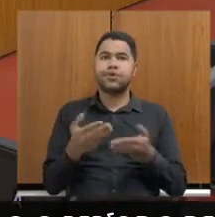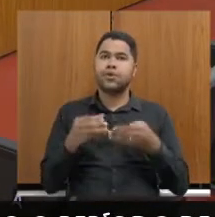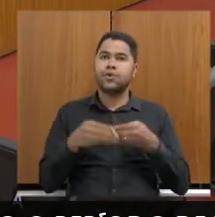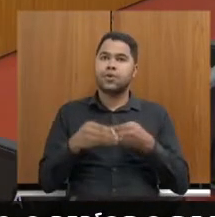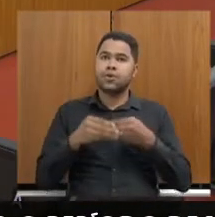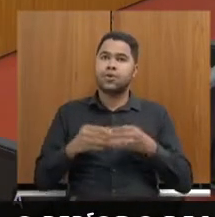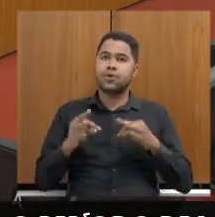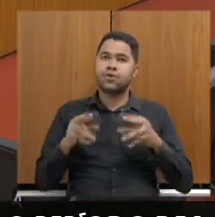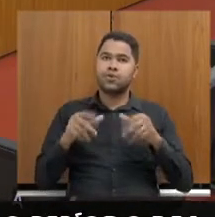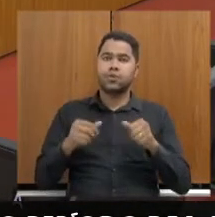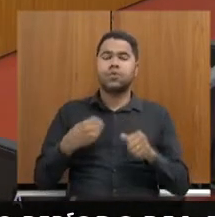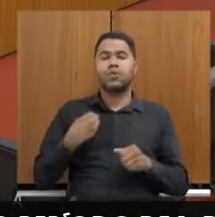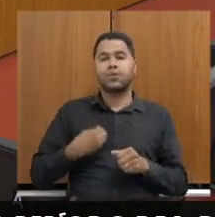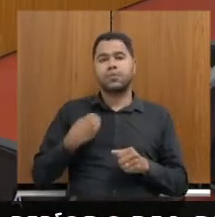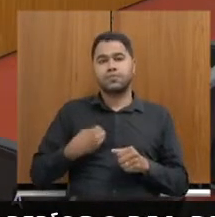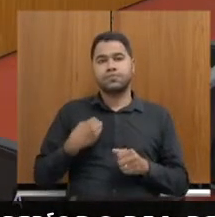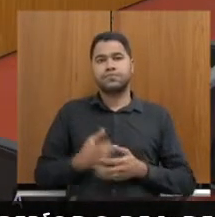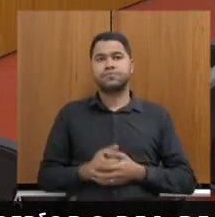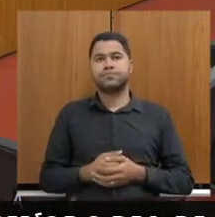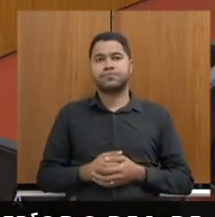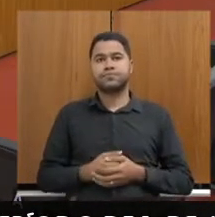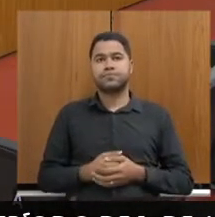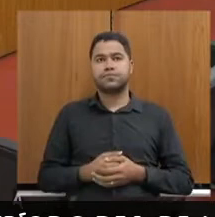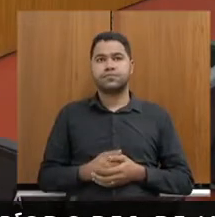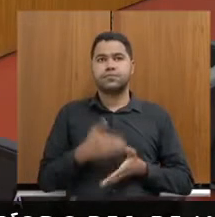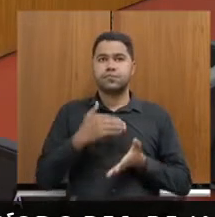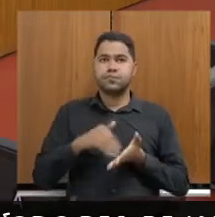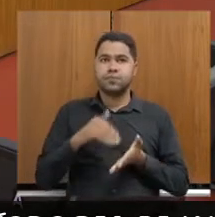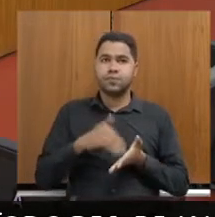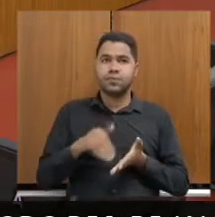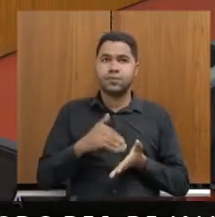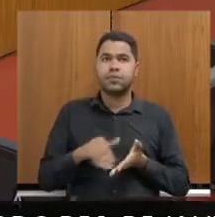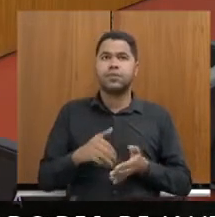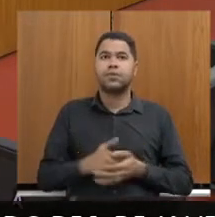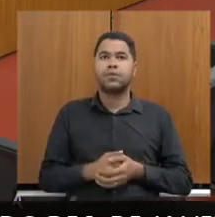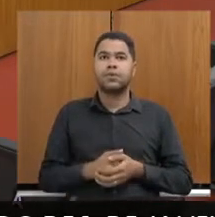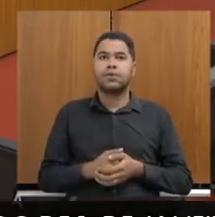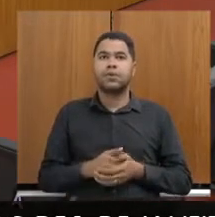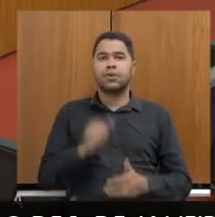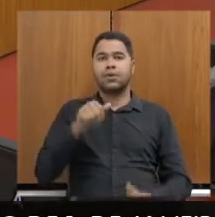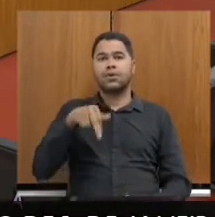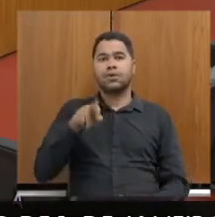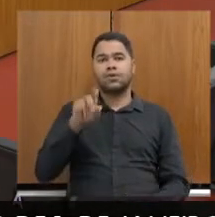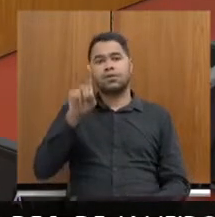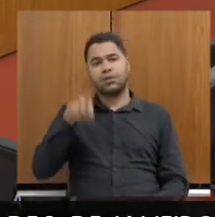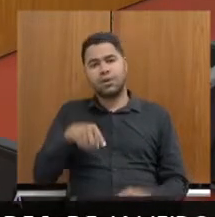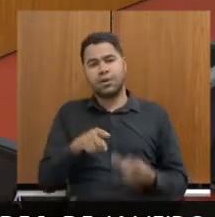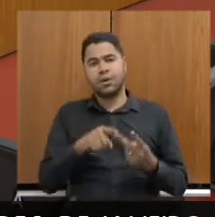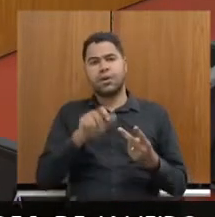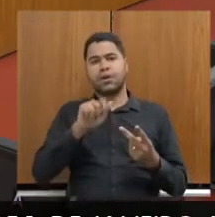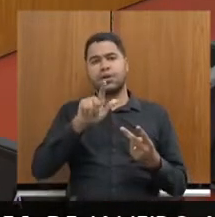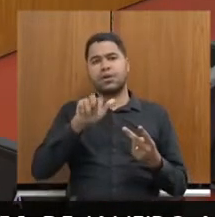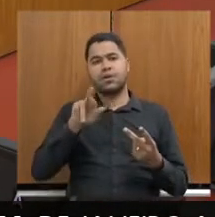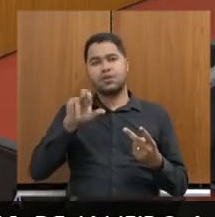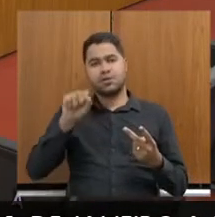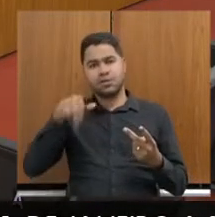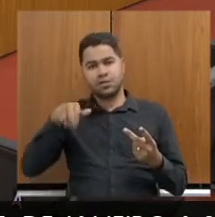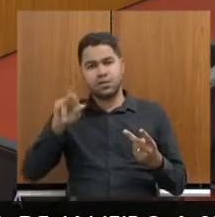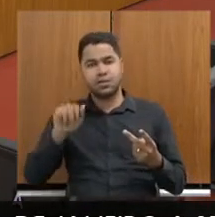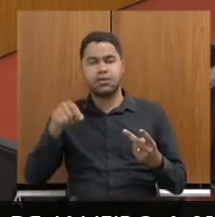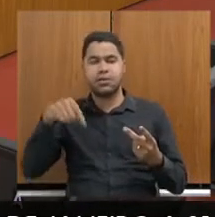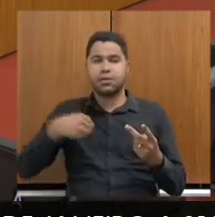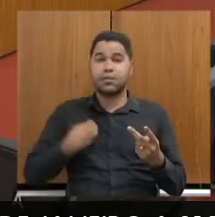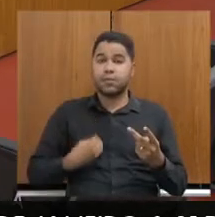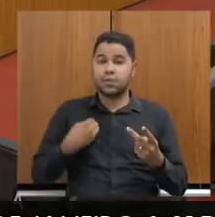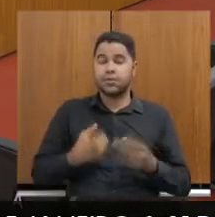cumprimento a todos os colegas presentes e o nosso secretário Fábio querer ao Andreia Alessandra equipe que está aqui presente